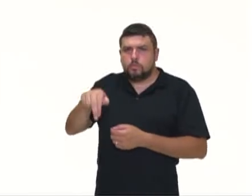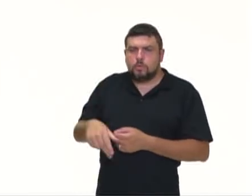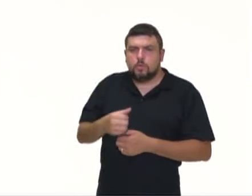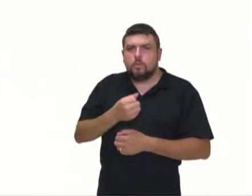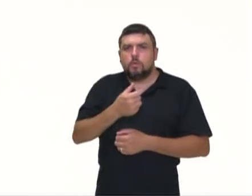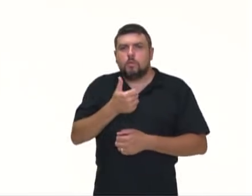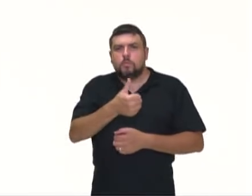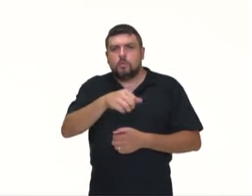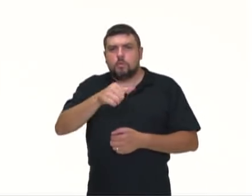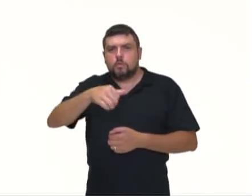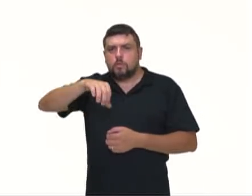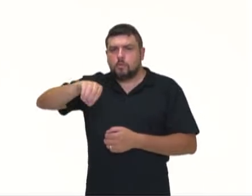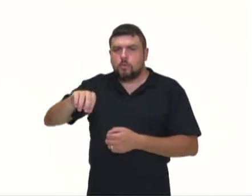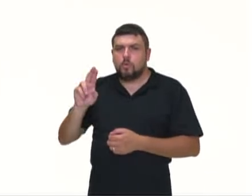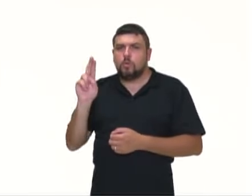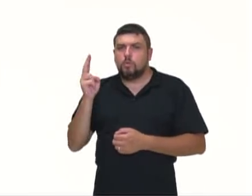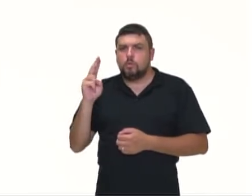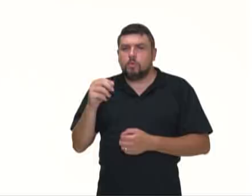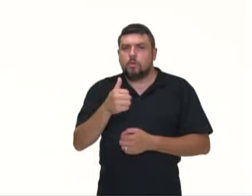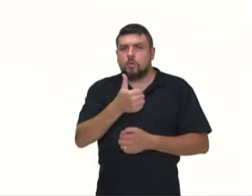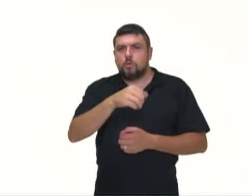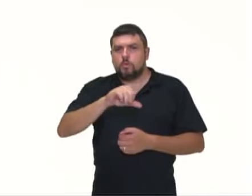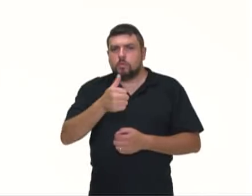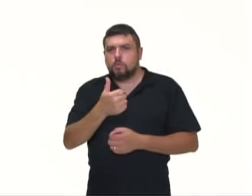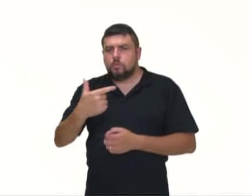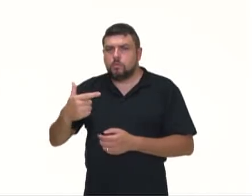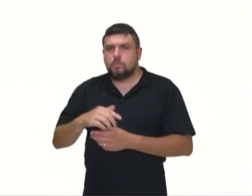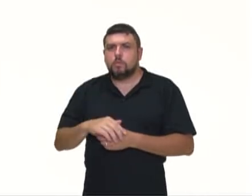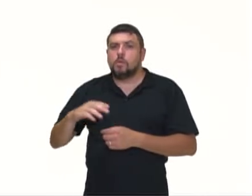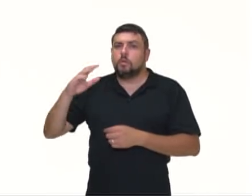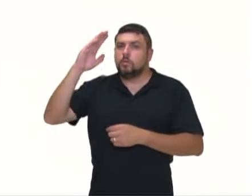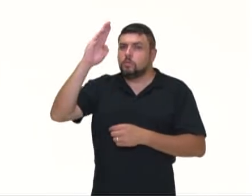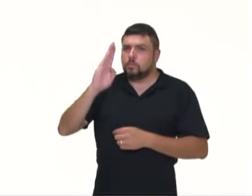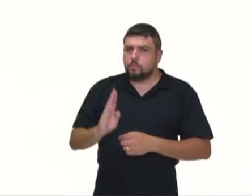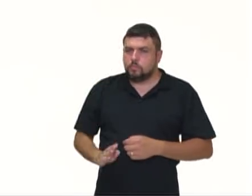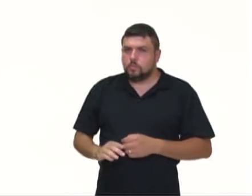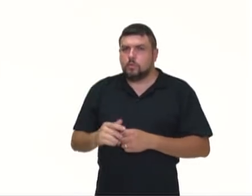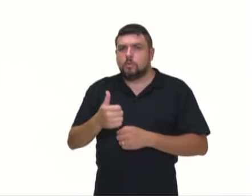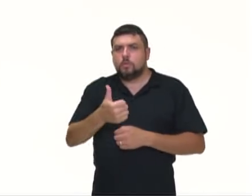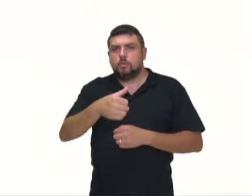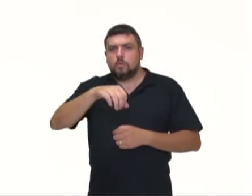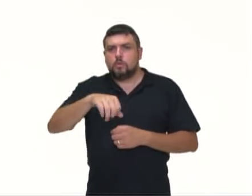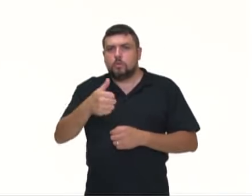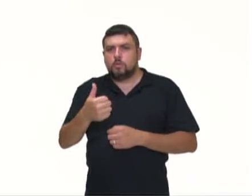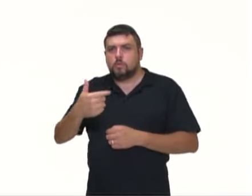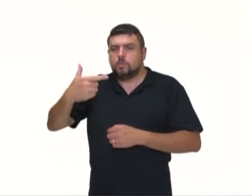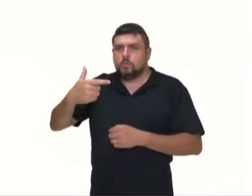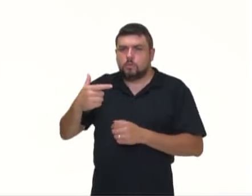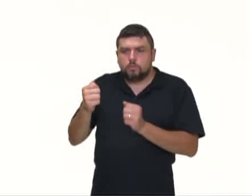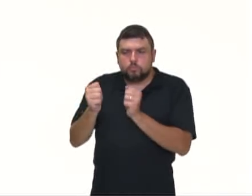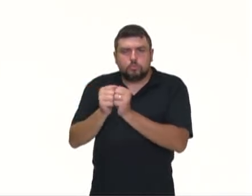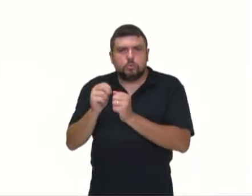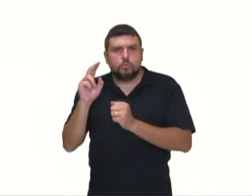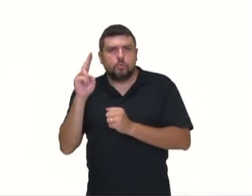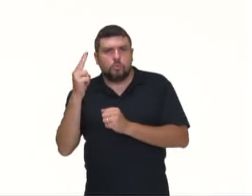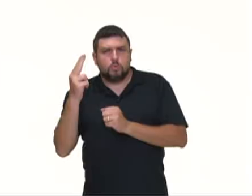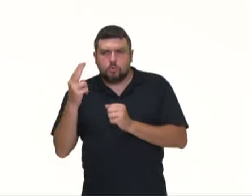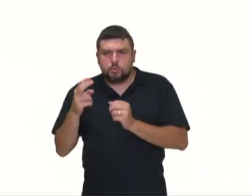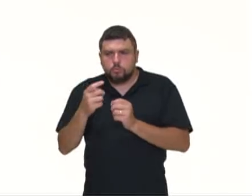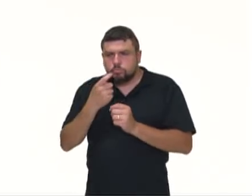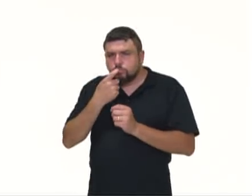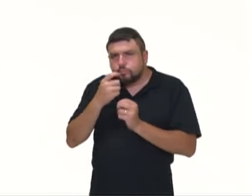1909, Uruguai em 1912 e Brasil também em 1912, ali junto com o Uruguai, afinal são países